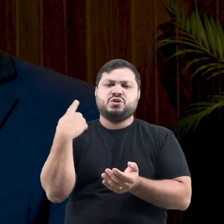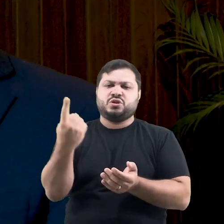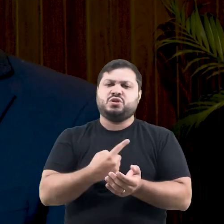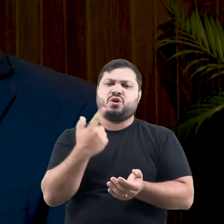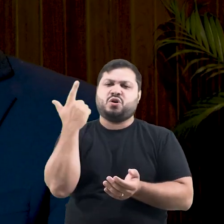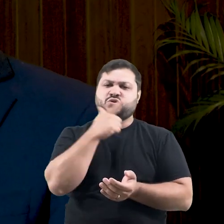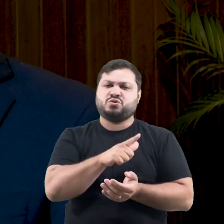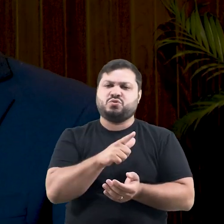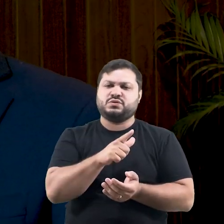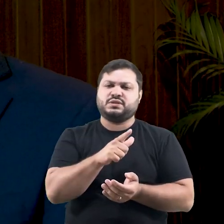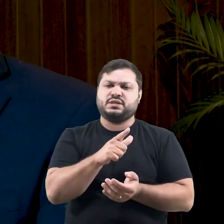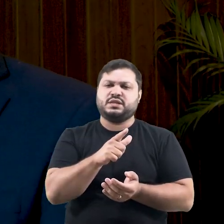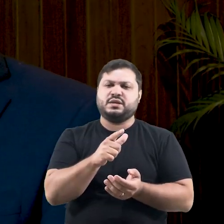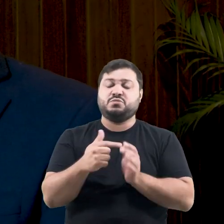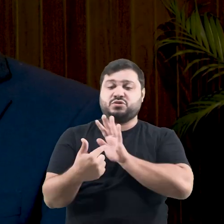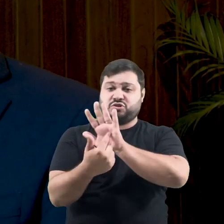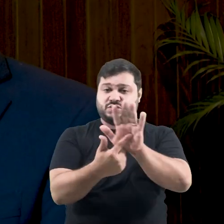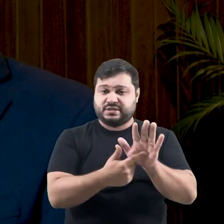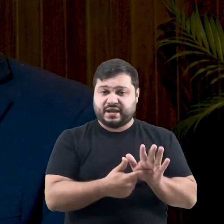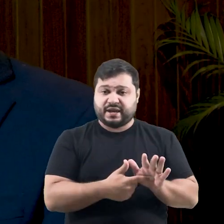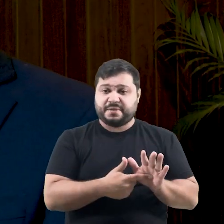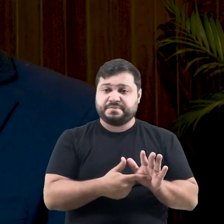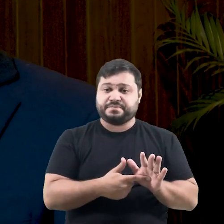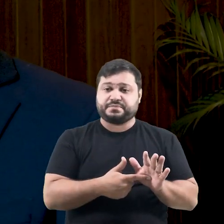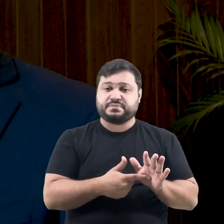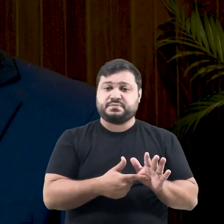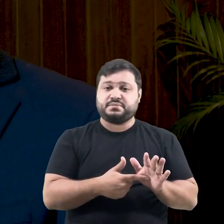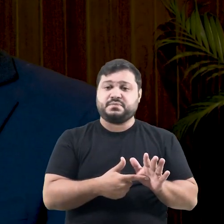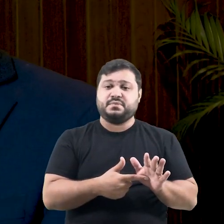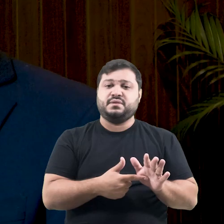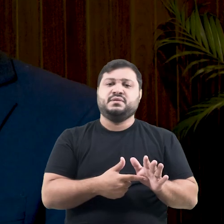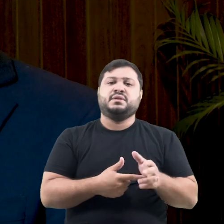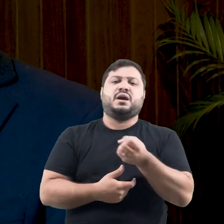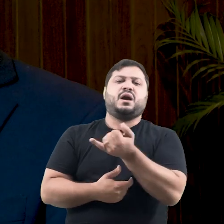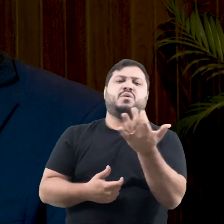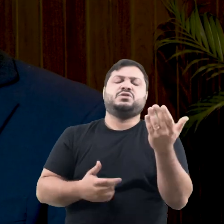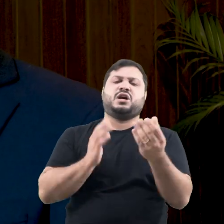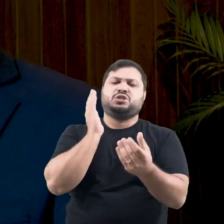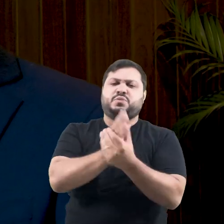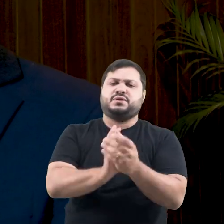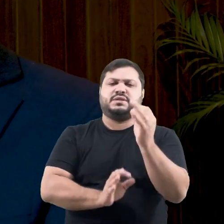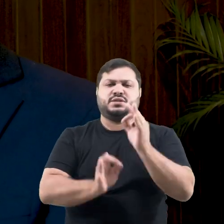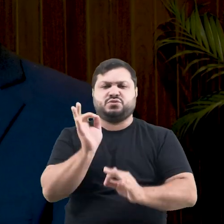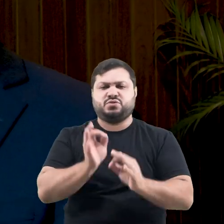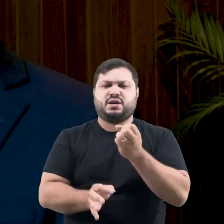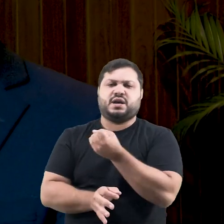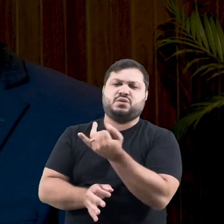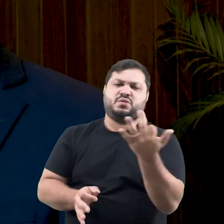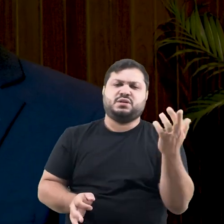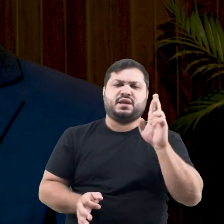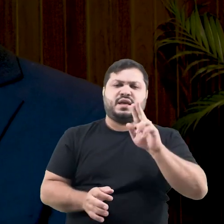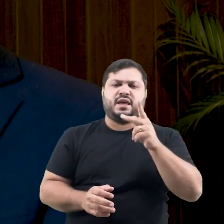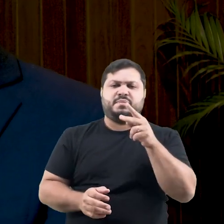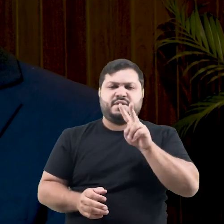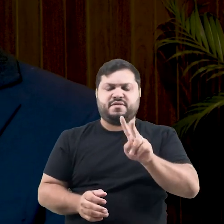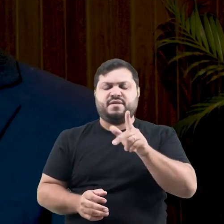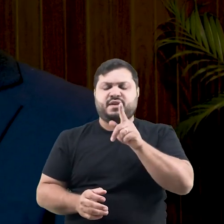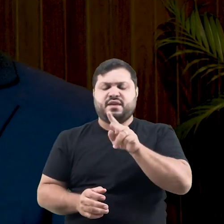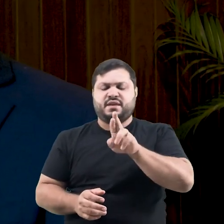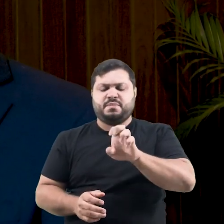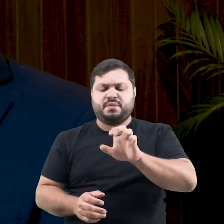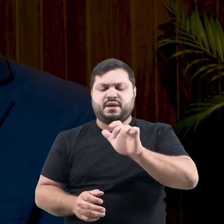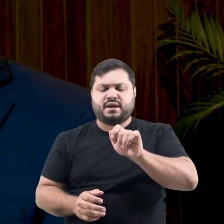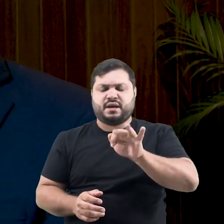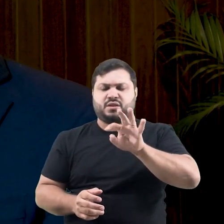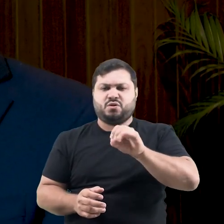conseguimos destacar, né? Quantidade de processos julgados, quantidade de RPVs e precatórios pagos,